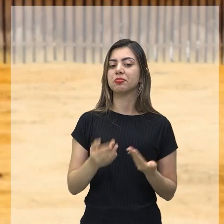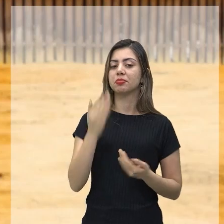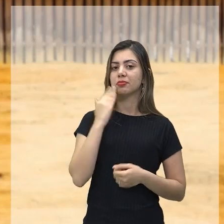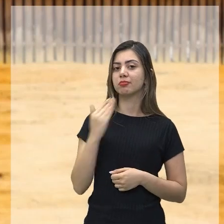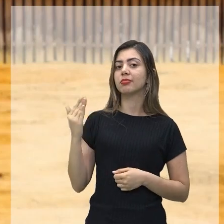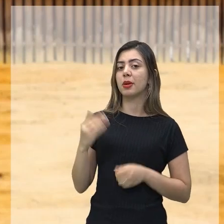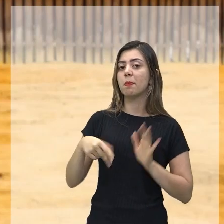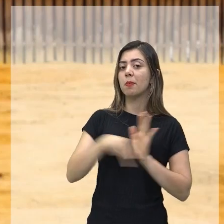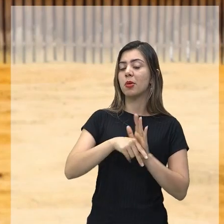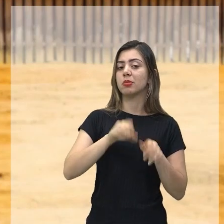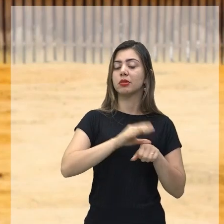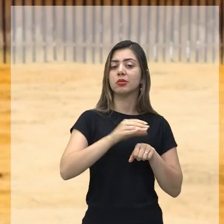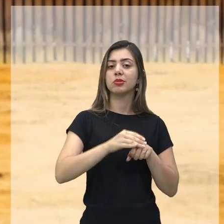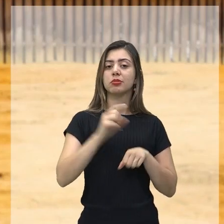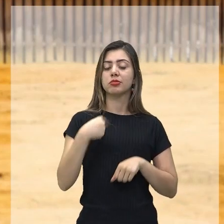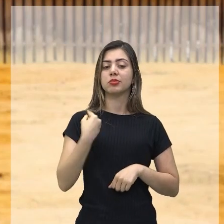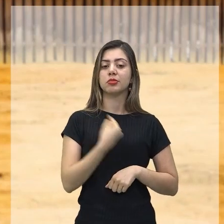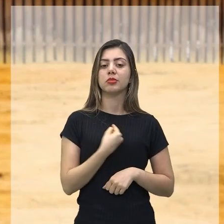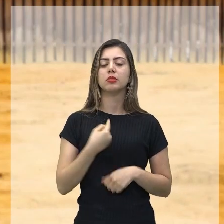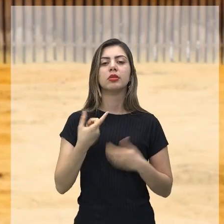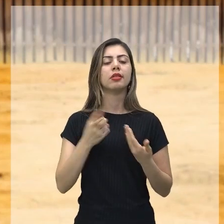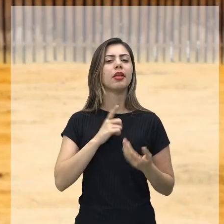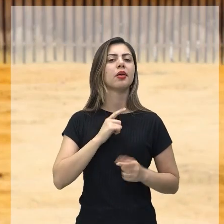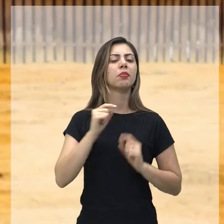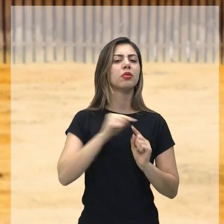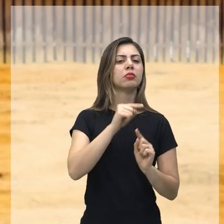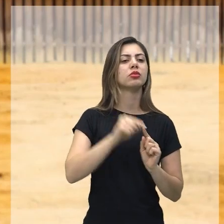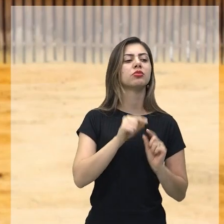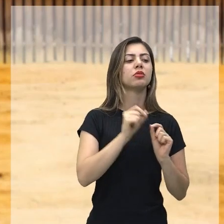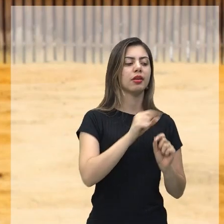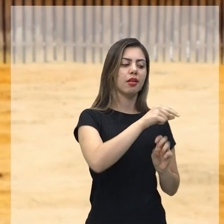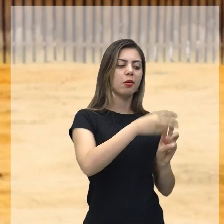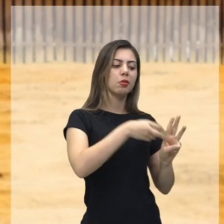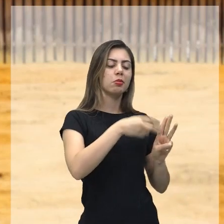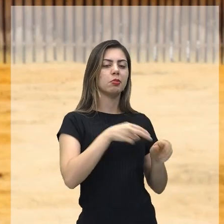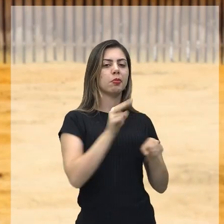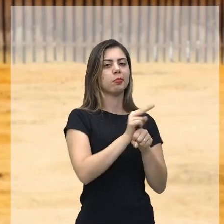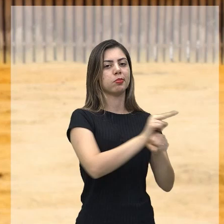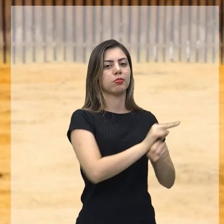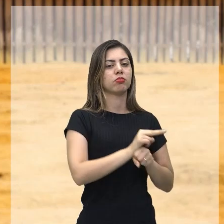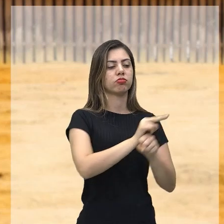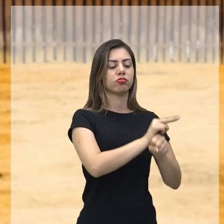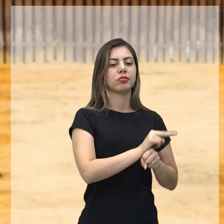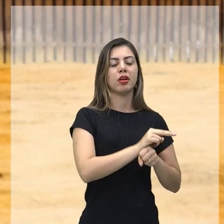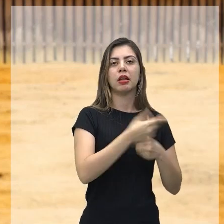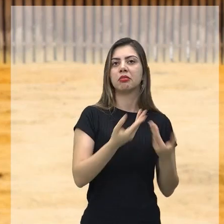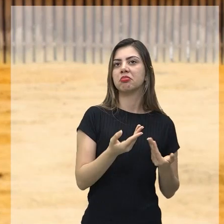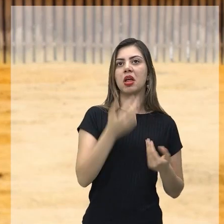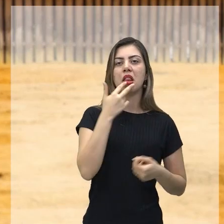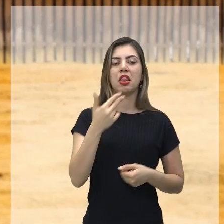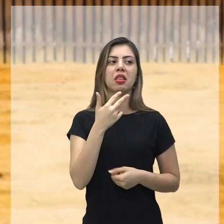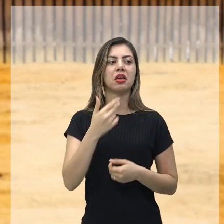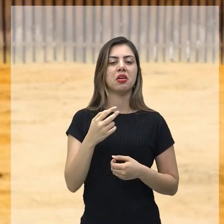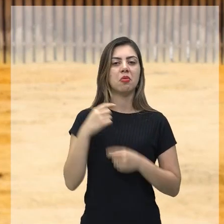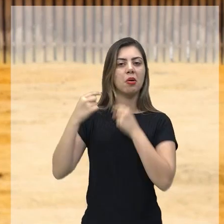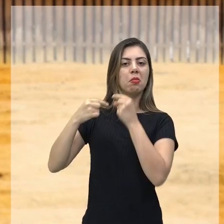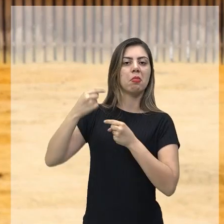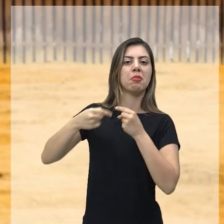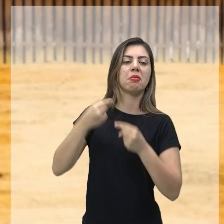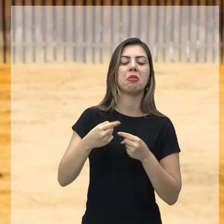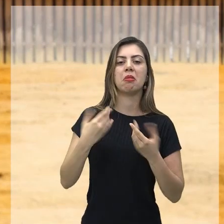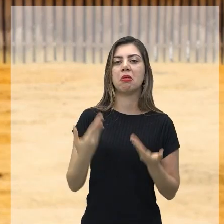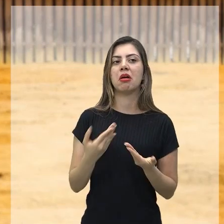da nossa Constituição, ele protege os povos indígenas a partir das suas línguas,